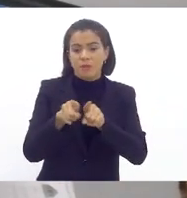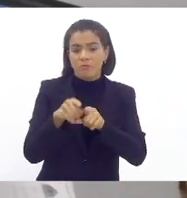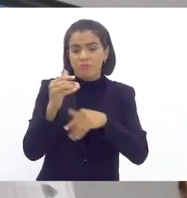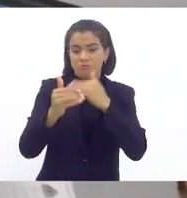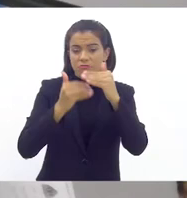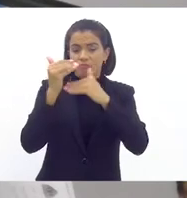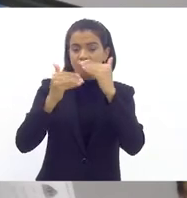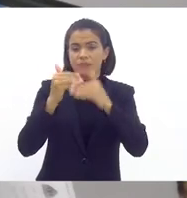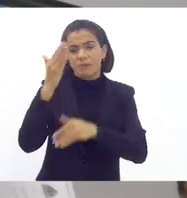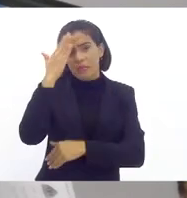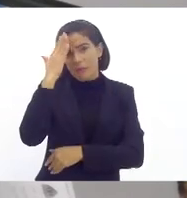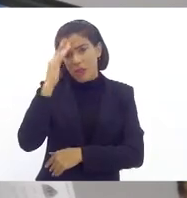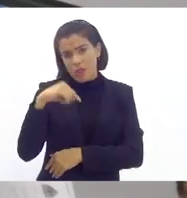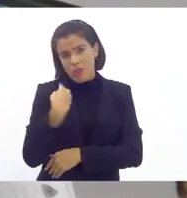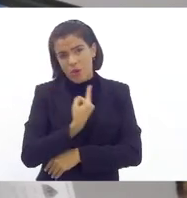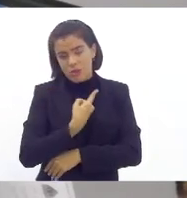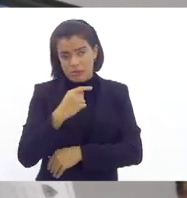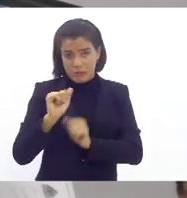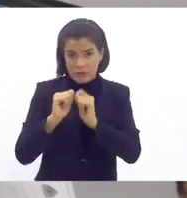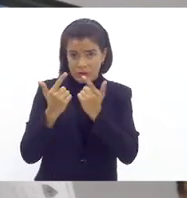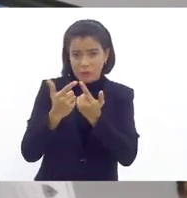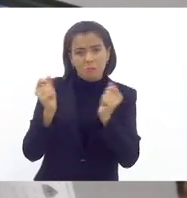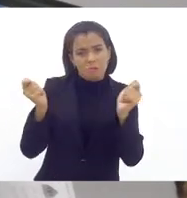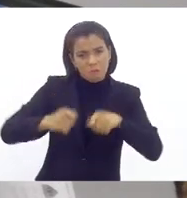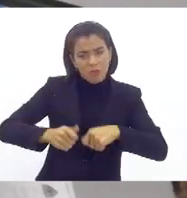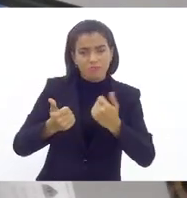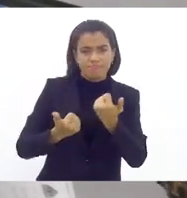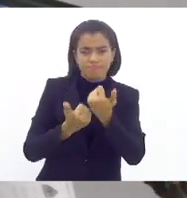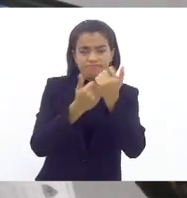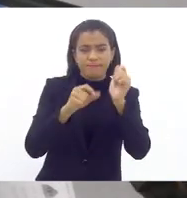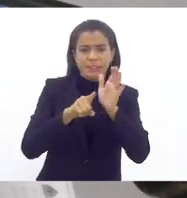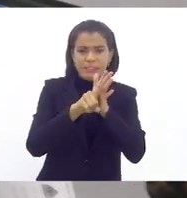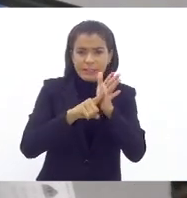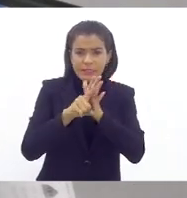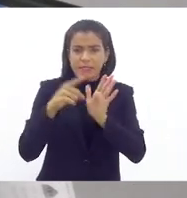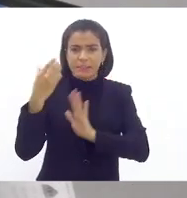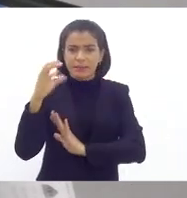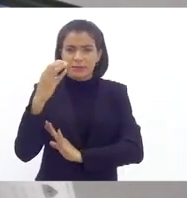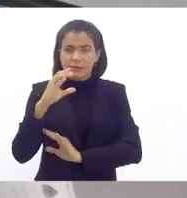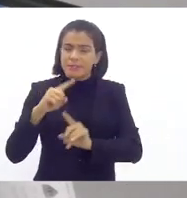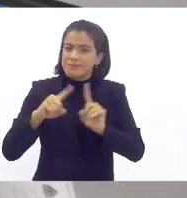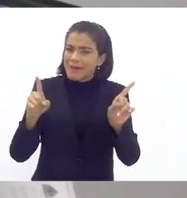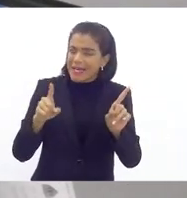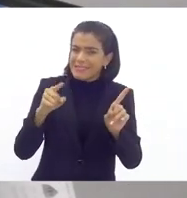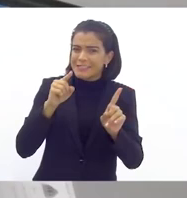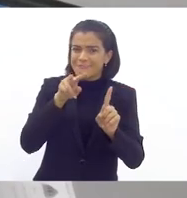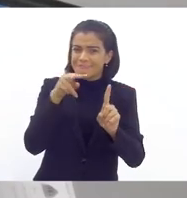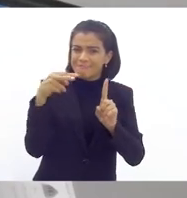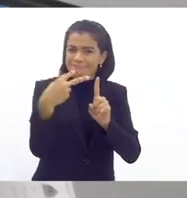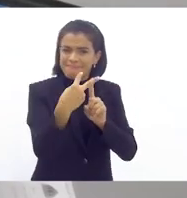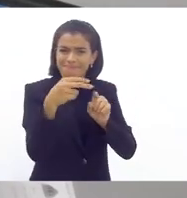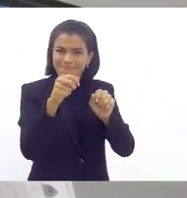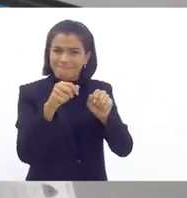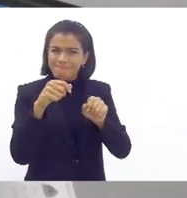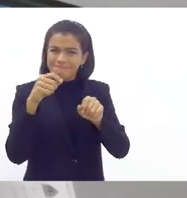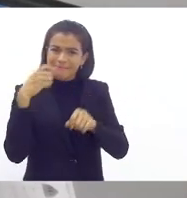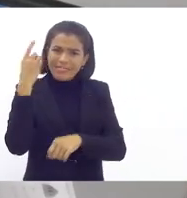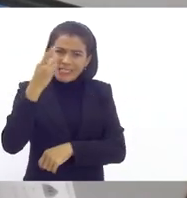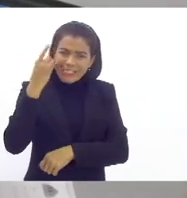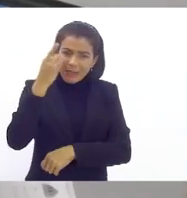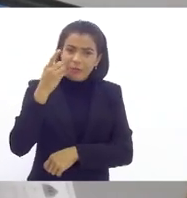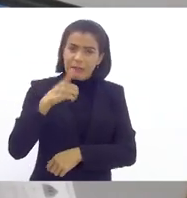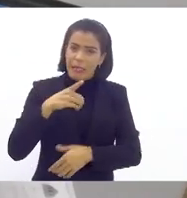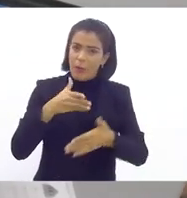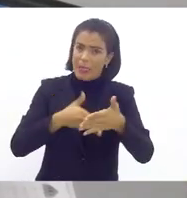Sabendo que nós, aqui da ALERJ, podemos dar suporte à pesquisa, ao encaminhamento, mas, do ponto de vista parlamentar, nós temos um